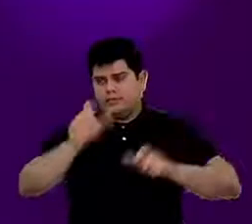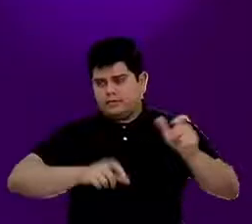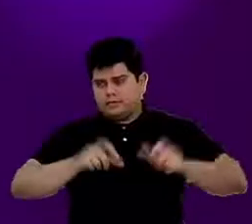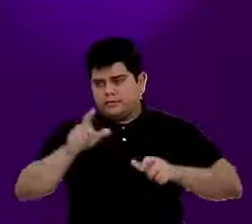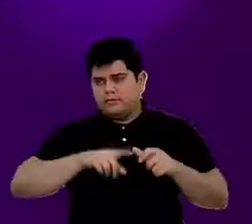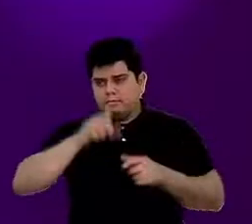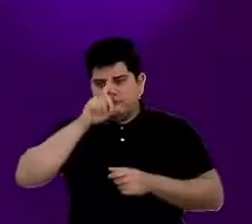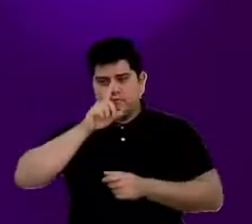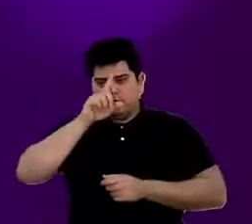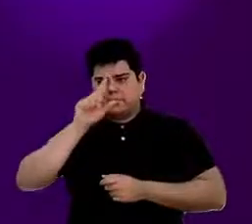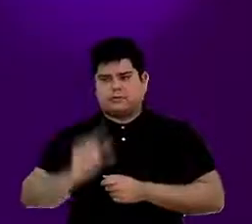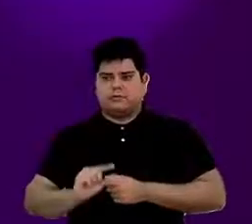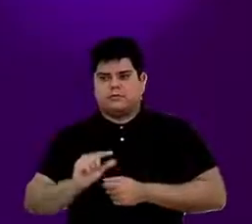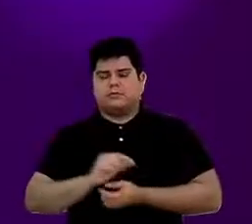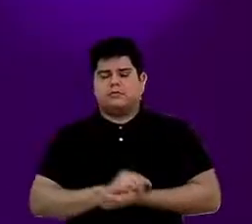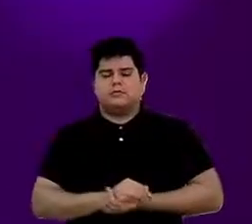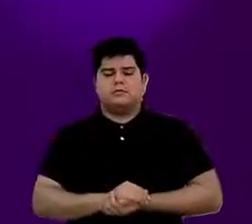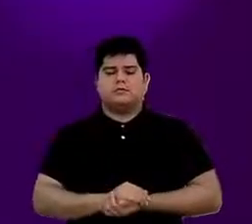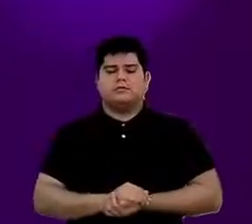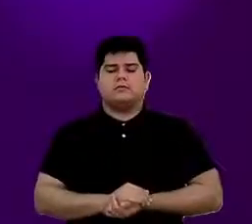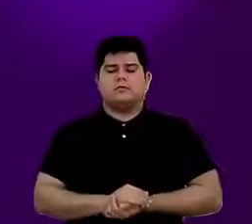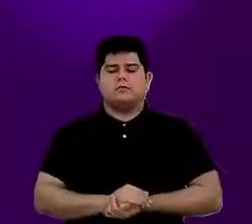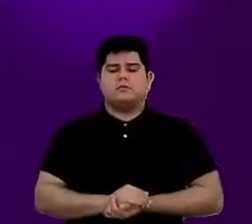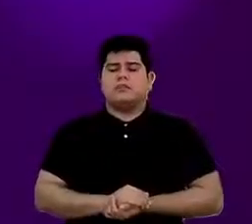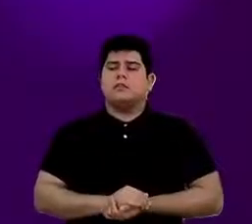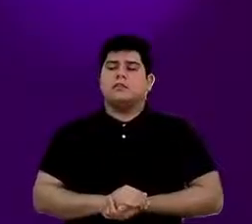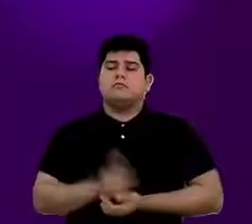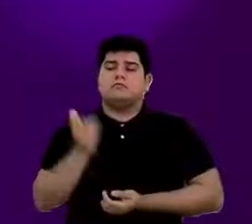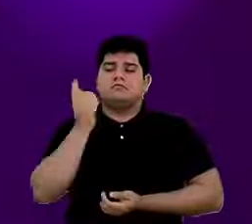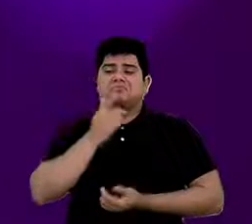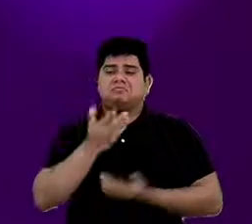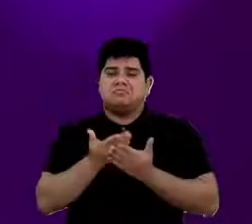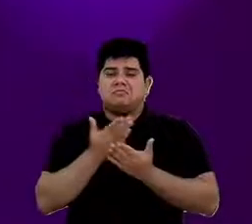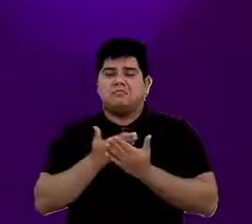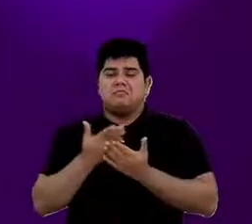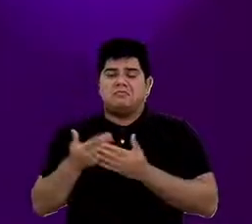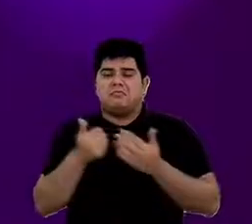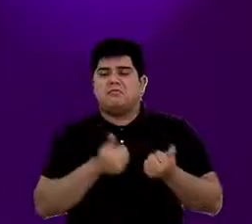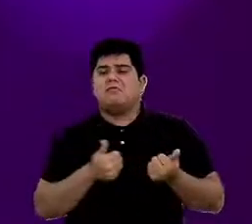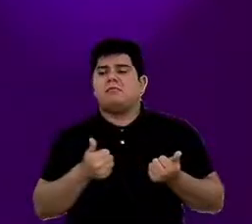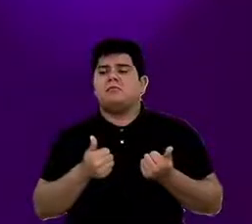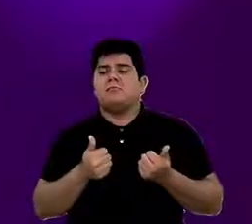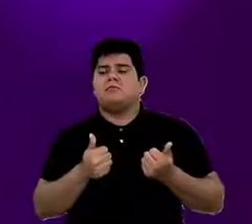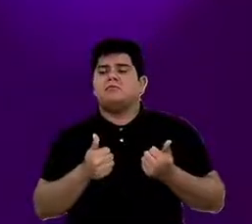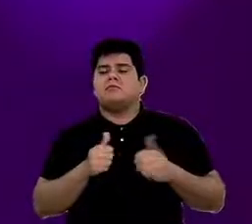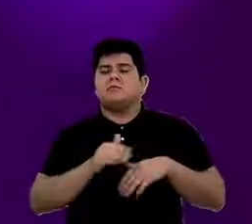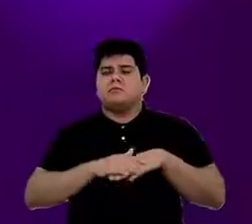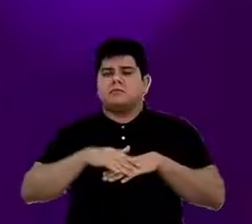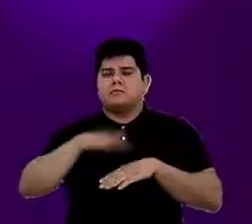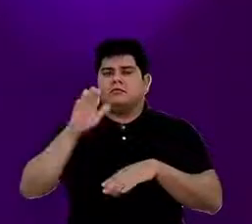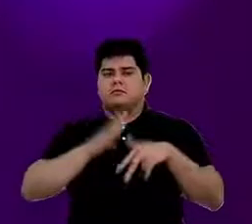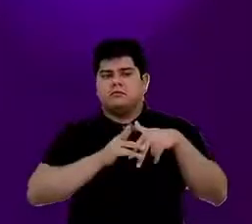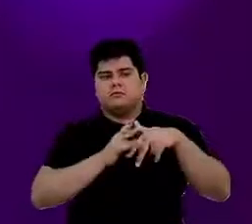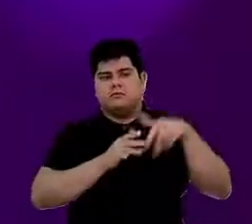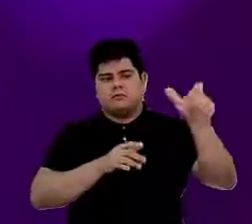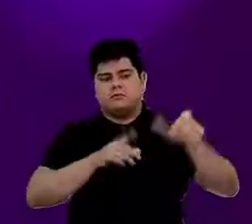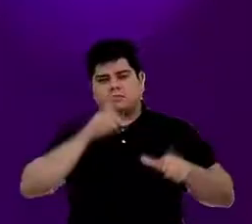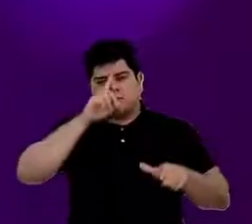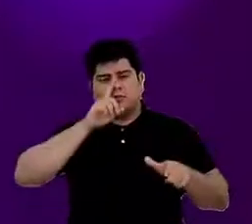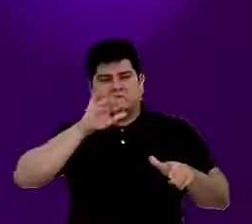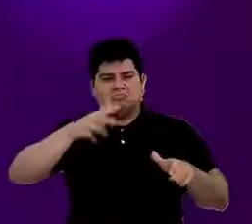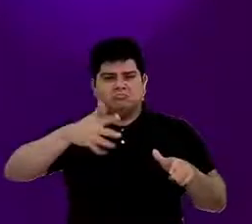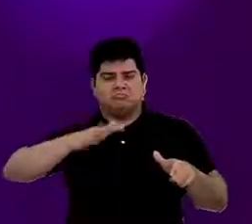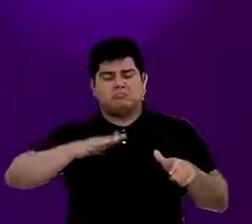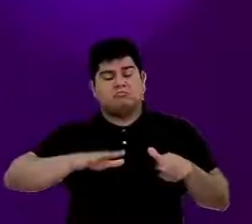risco baixo. E os estudos funcionais, então, ficam, mais para os pacientes com risco intermediário